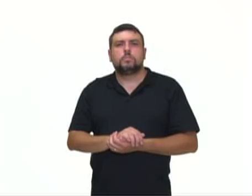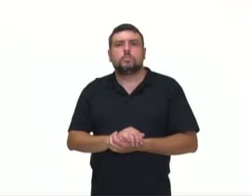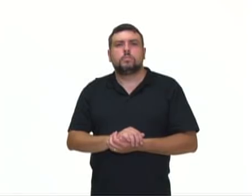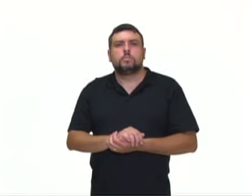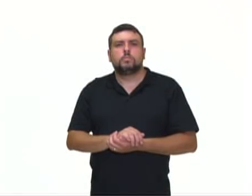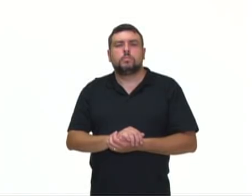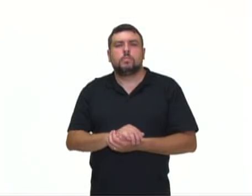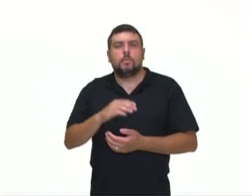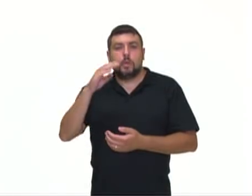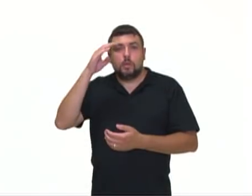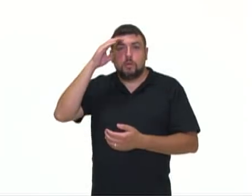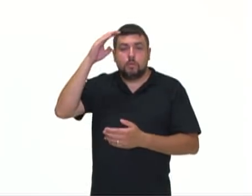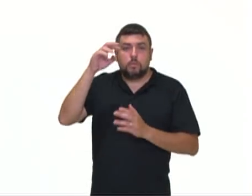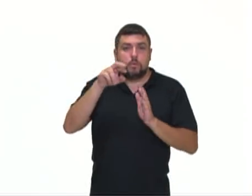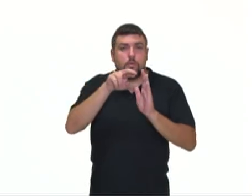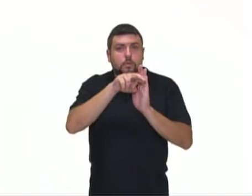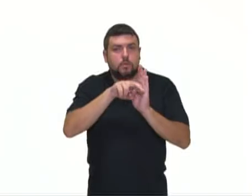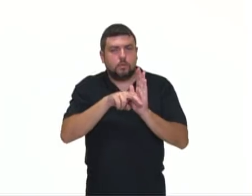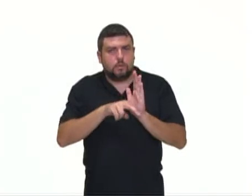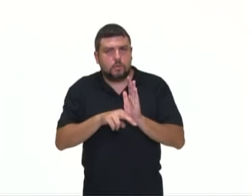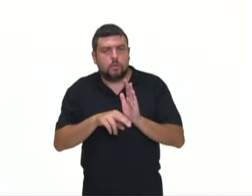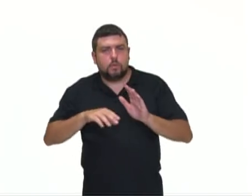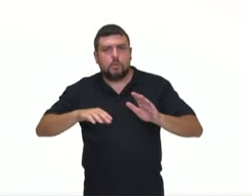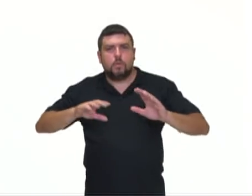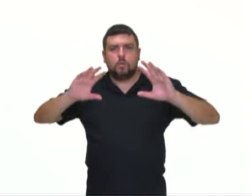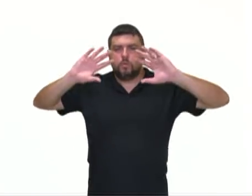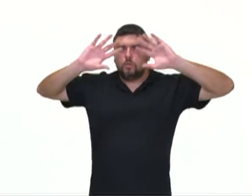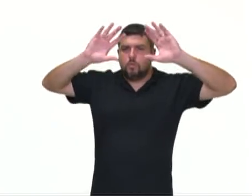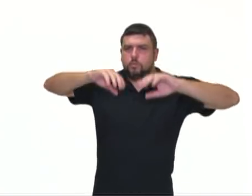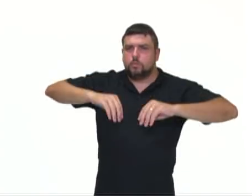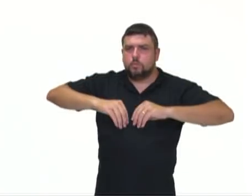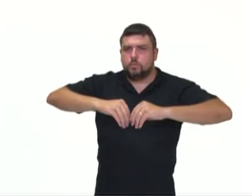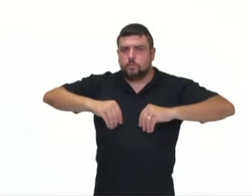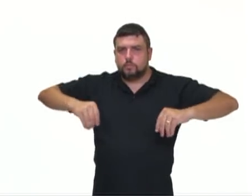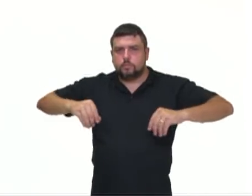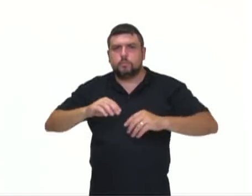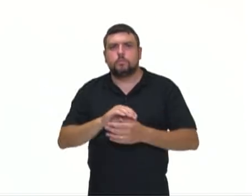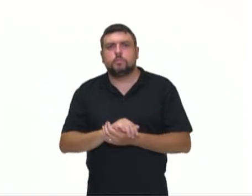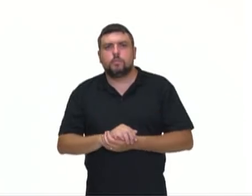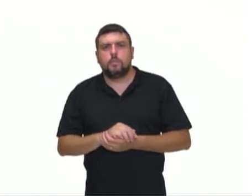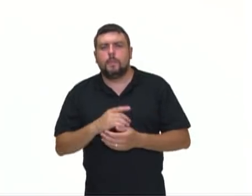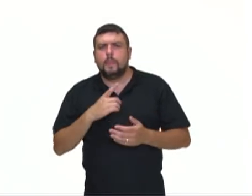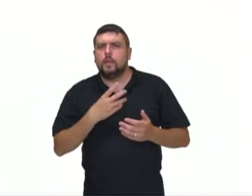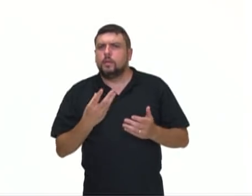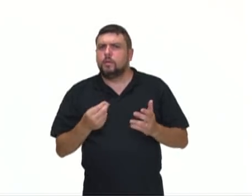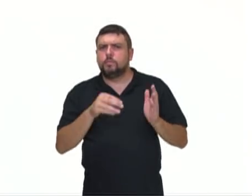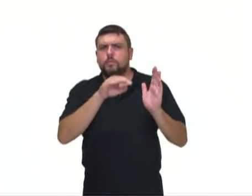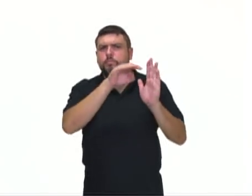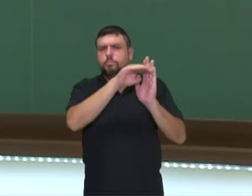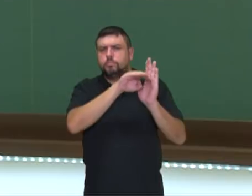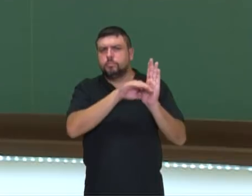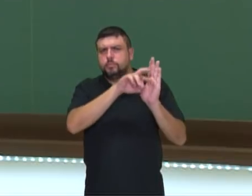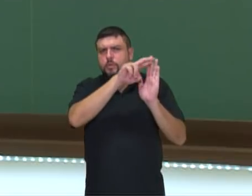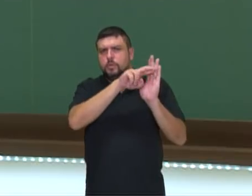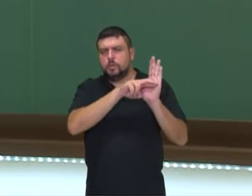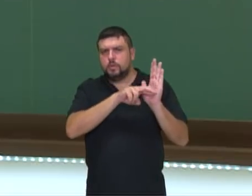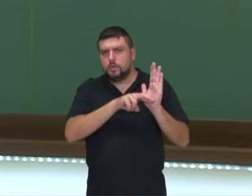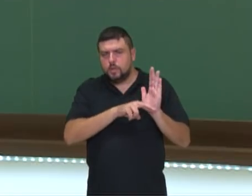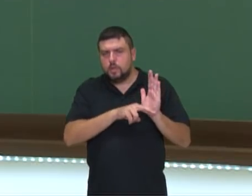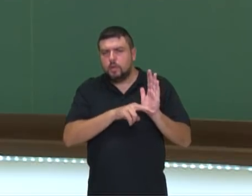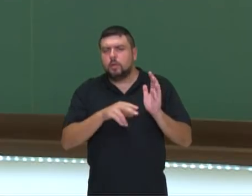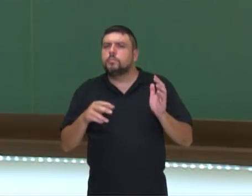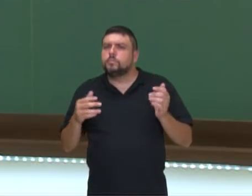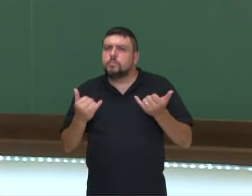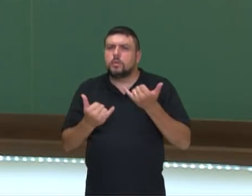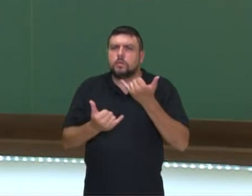principais regras do vôlei de praia, então vamos selecionar aqui somente algumas, né? As principais, tem muitas regras, muitas delas são muito semelhantes